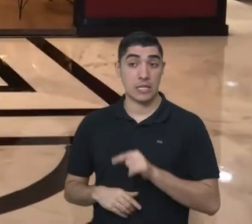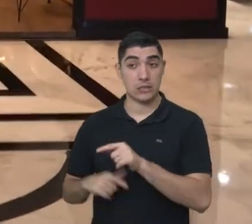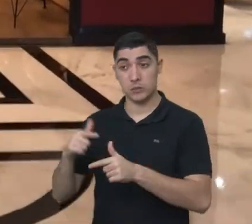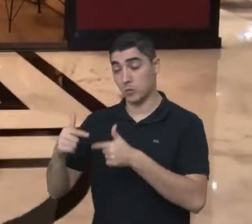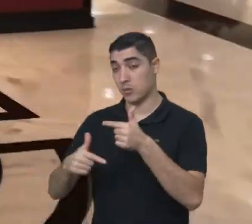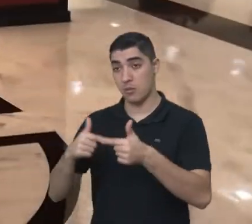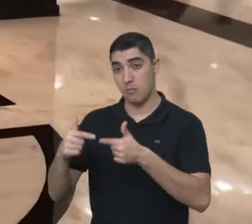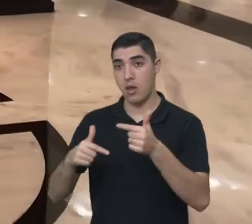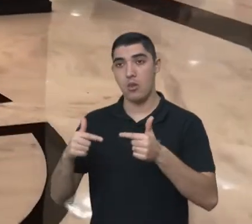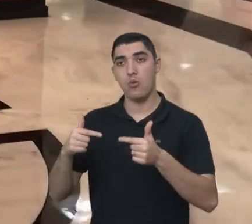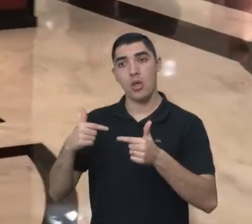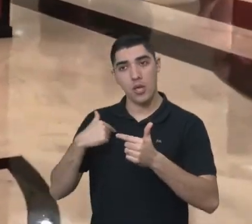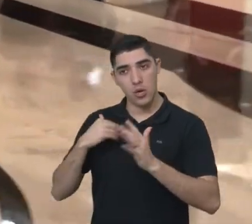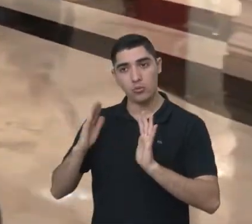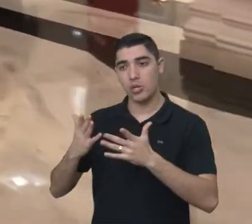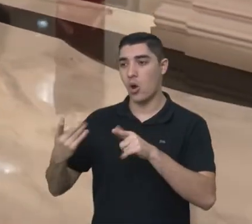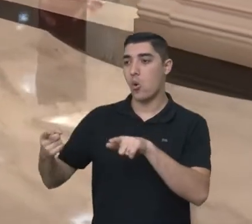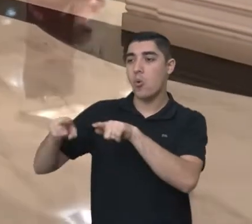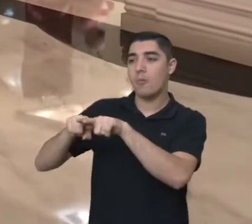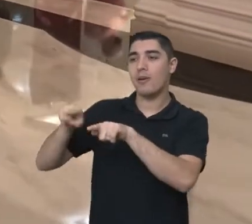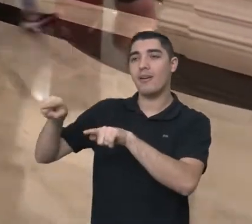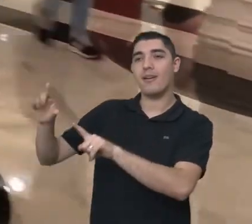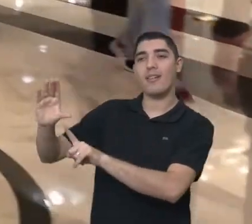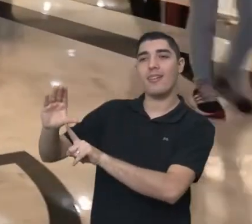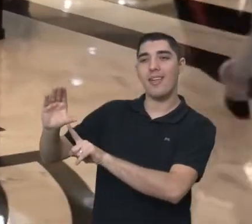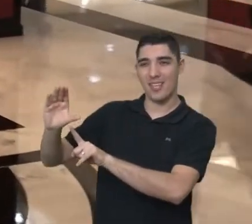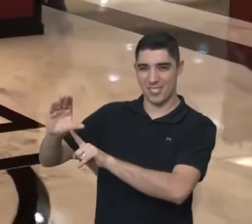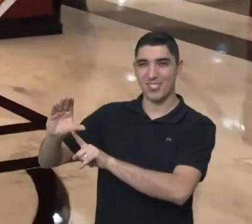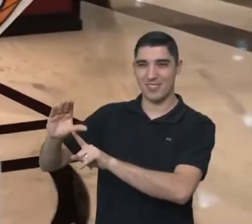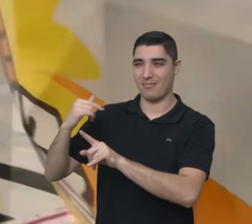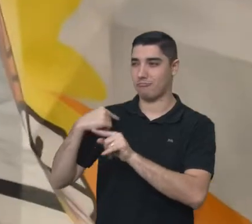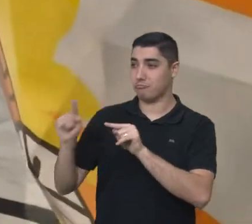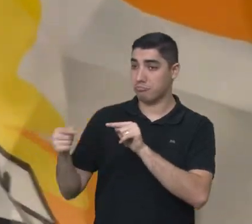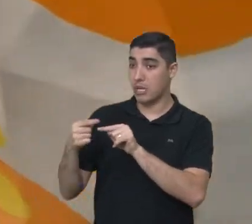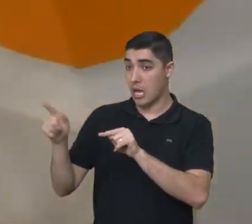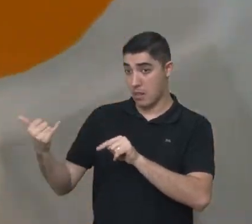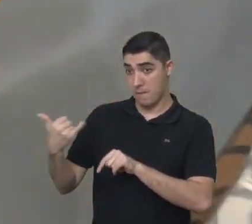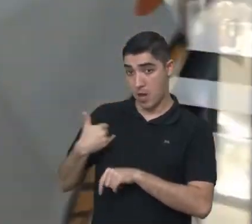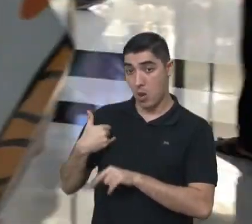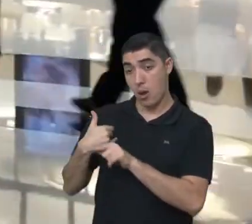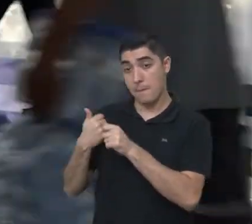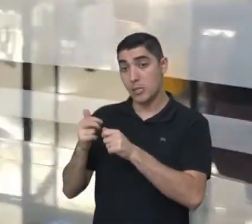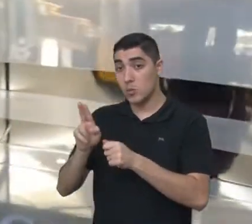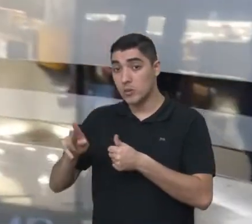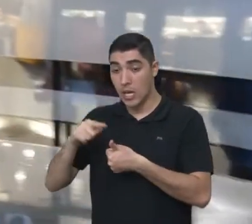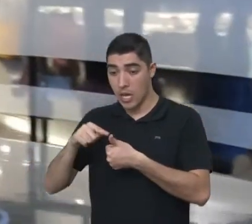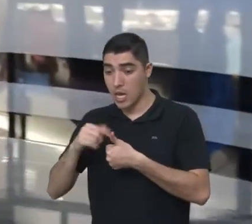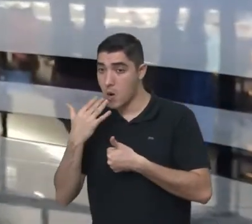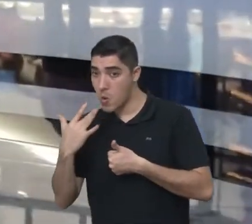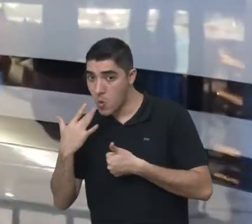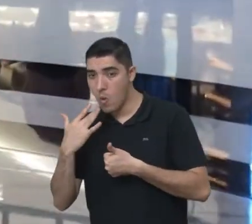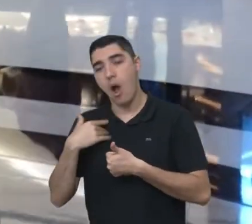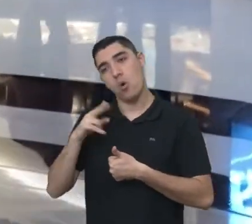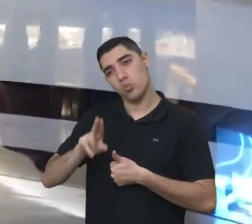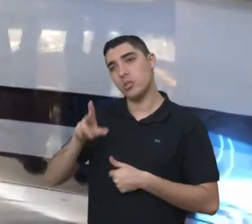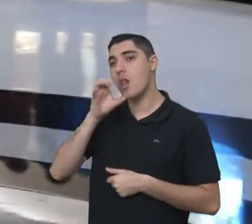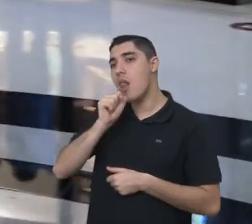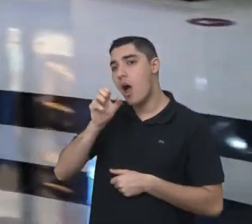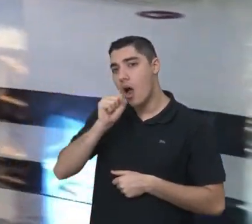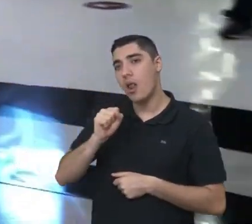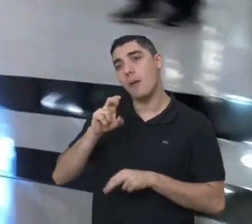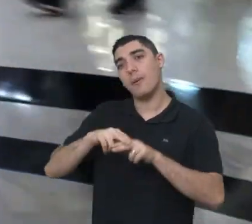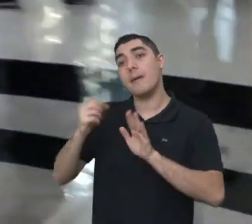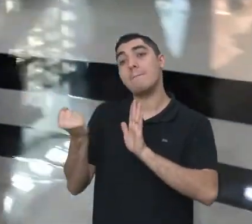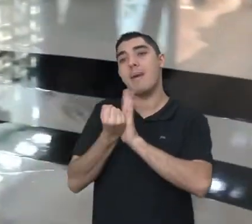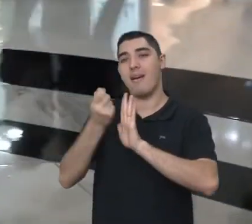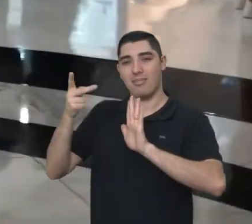Foi um trabalho direto, eu tive essa relação com o cliente, né? Eles falaram, você tem que usar a cor tal, por isso que eu usei o laranja, que é